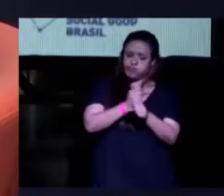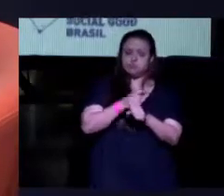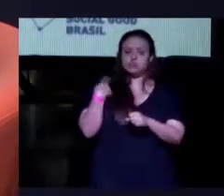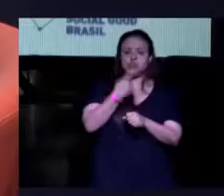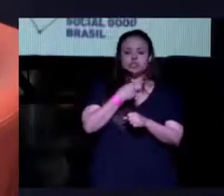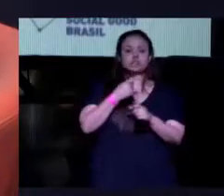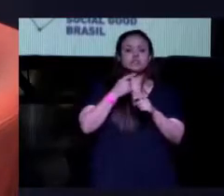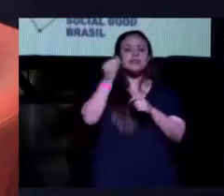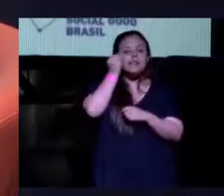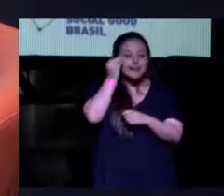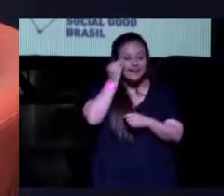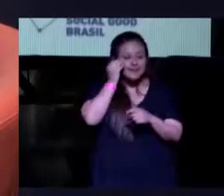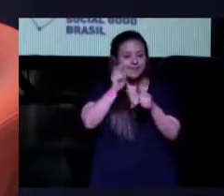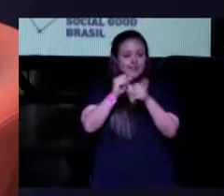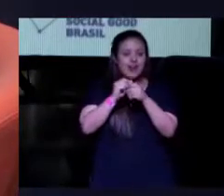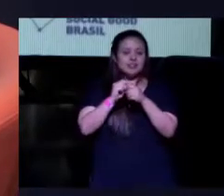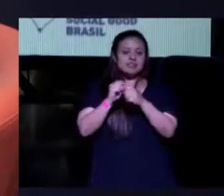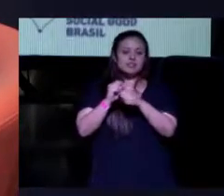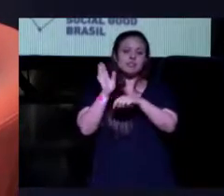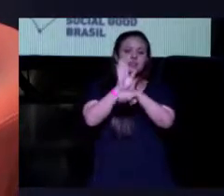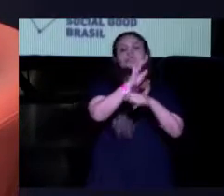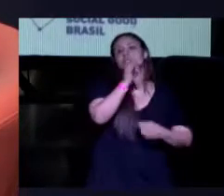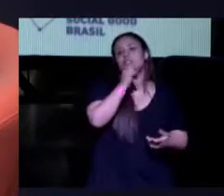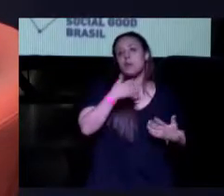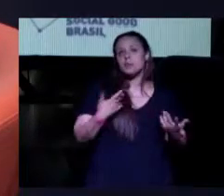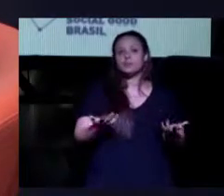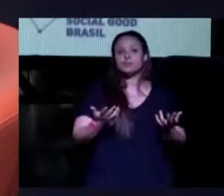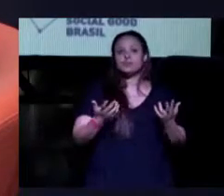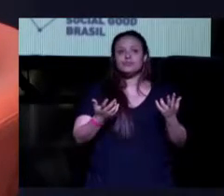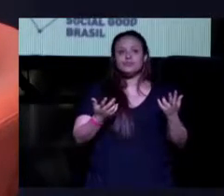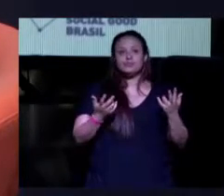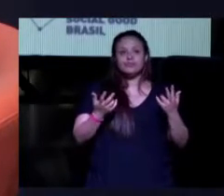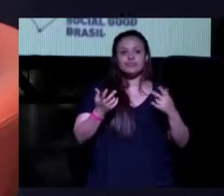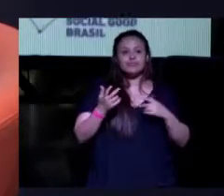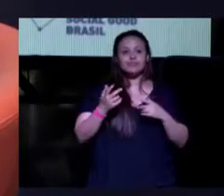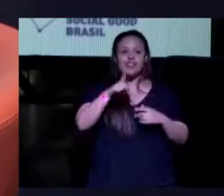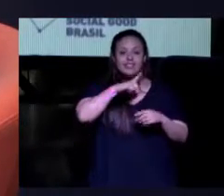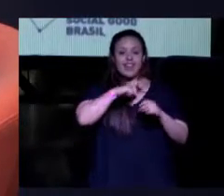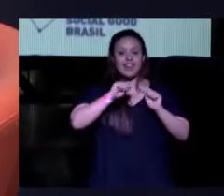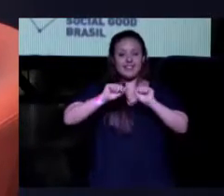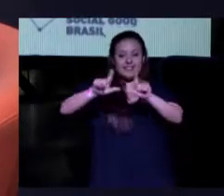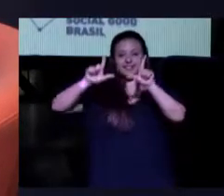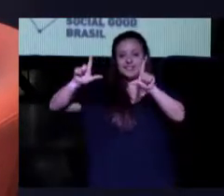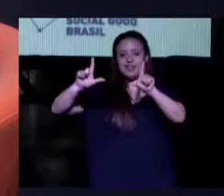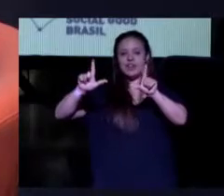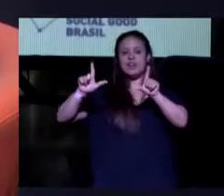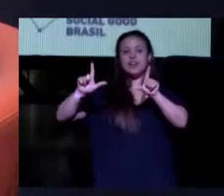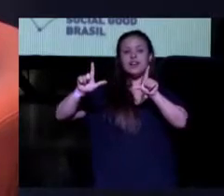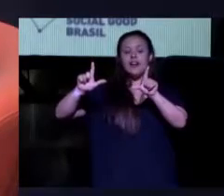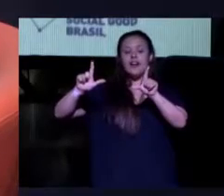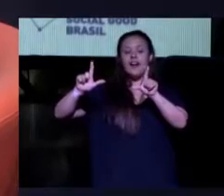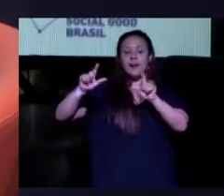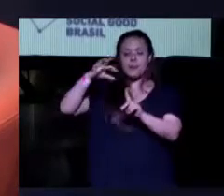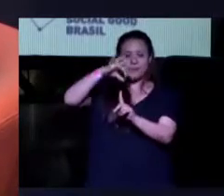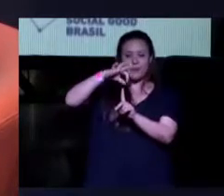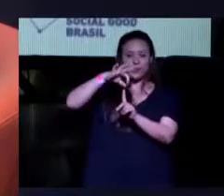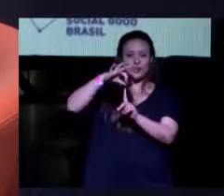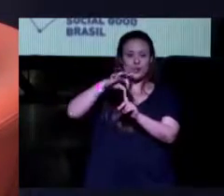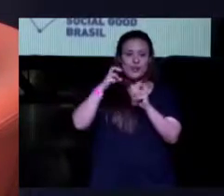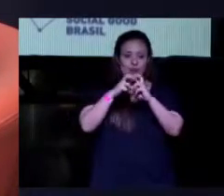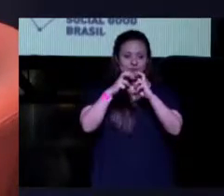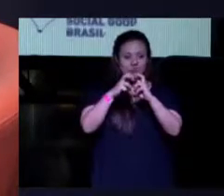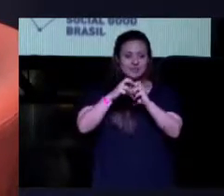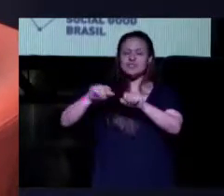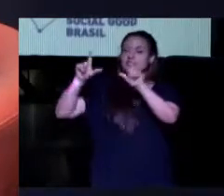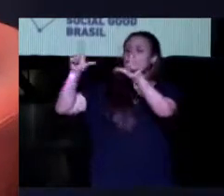da cidade no geral, coisas simples, como o que o ônibus passa aqui, que é um adesivo colaborativo onde as pessoas escrevem as linhas que passam naquele ônibus,